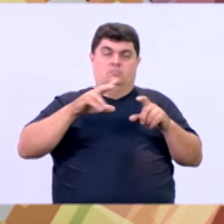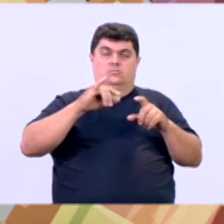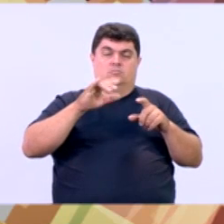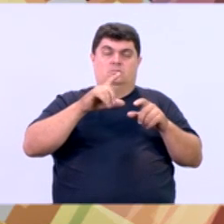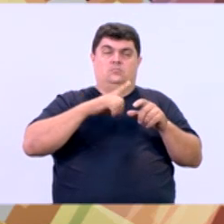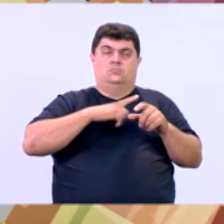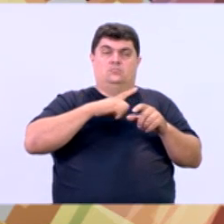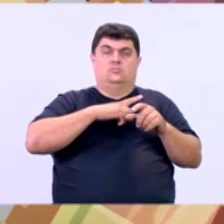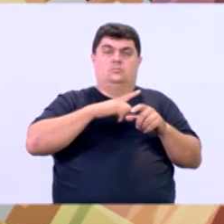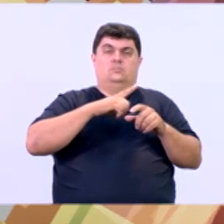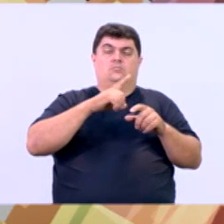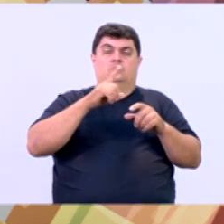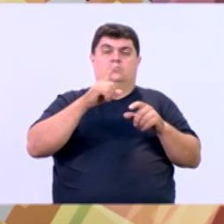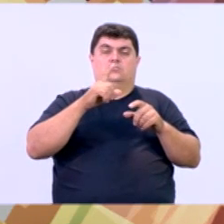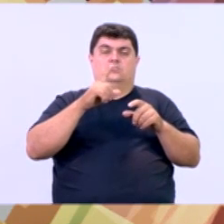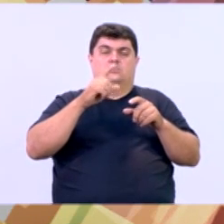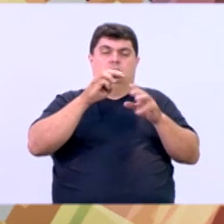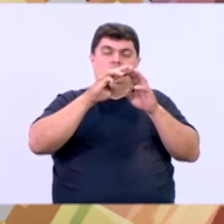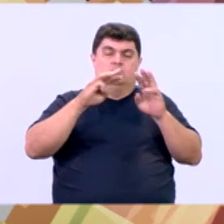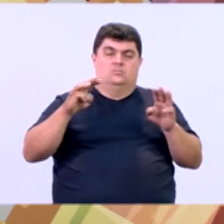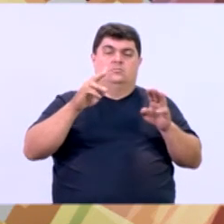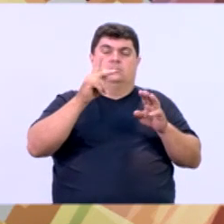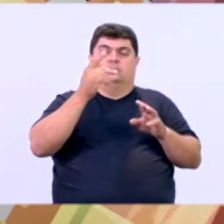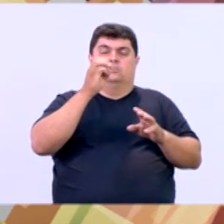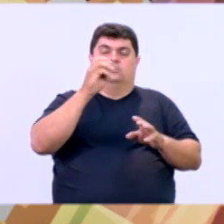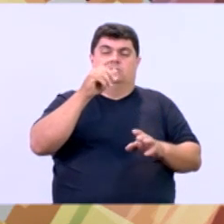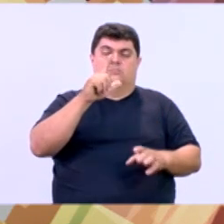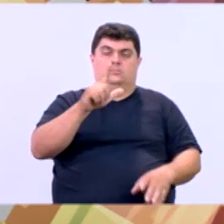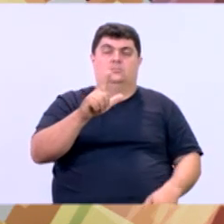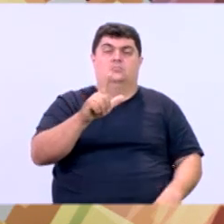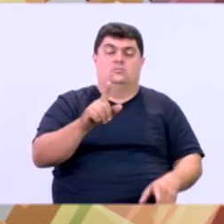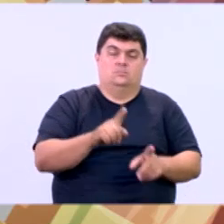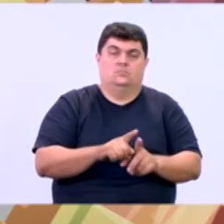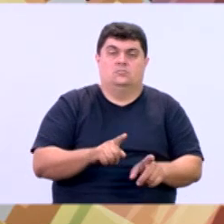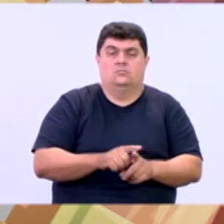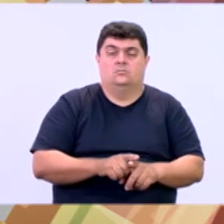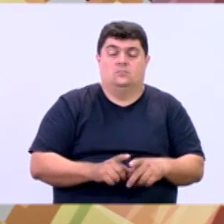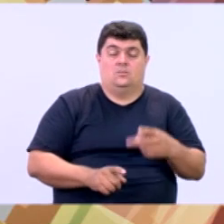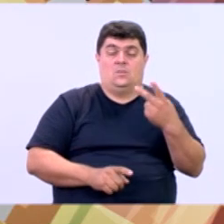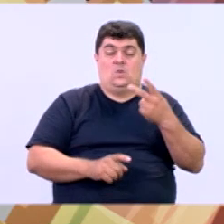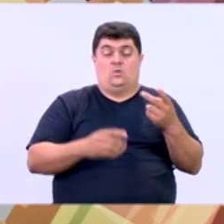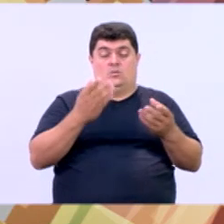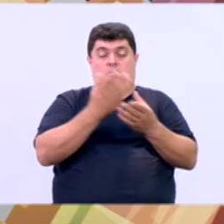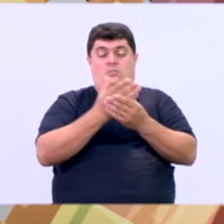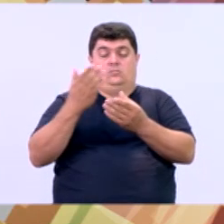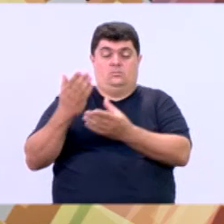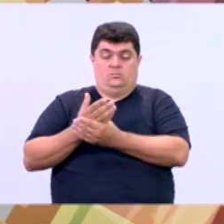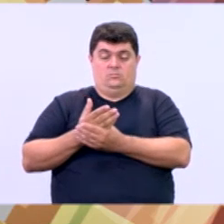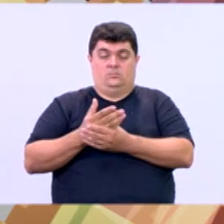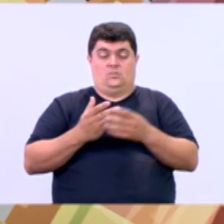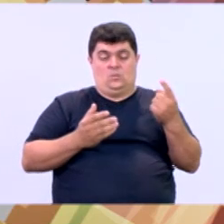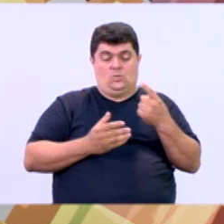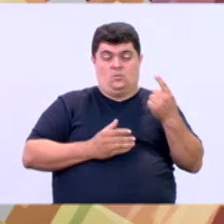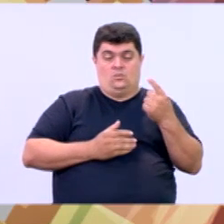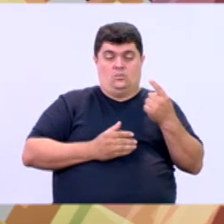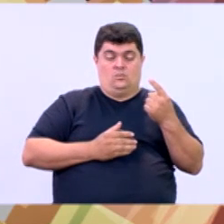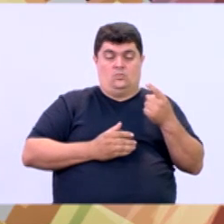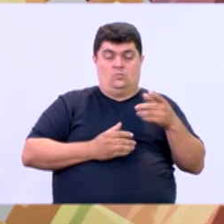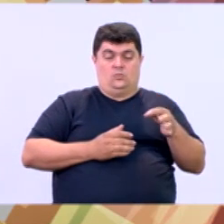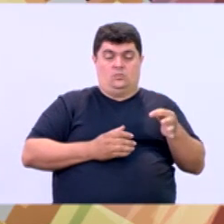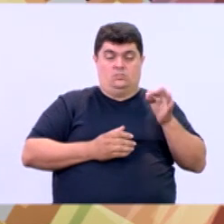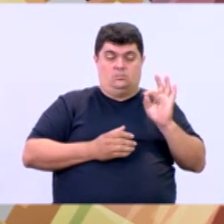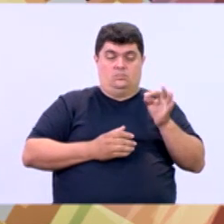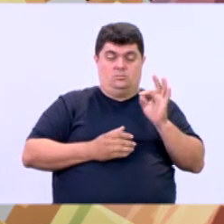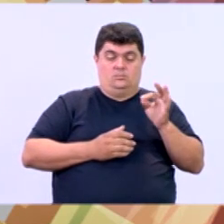eu tenho a página com HTML e eu tenho 2 pastas, uma referente ao meu